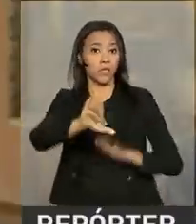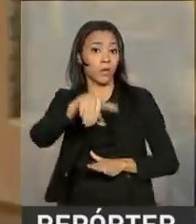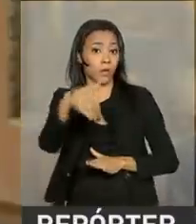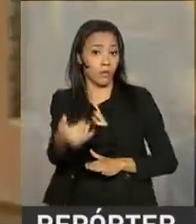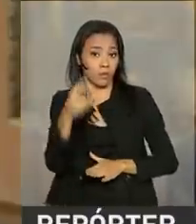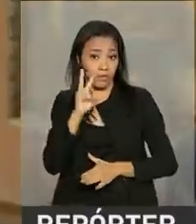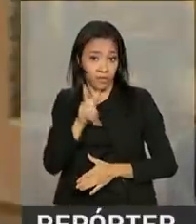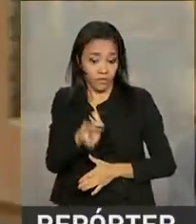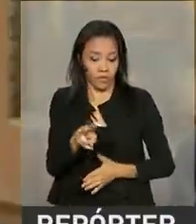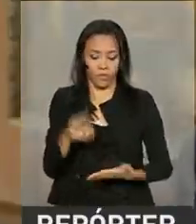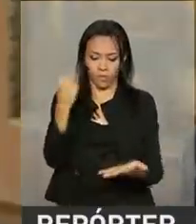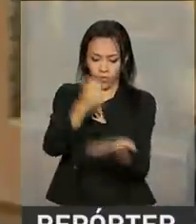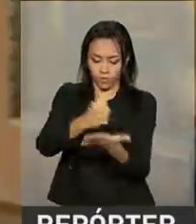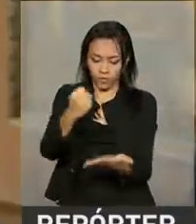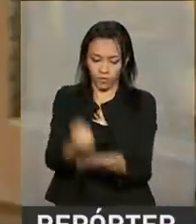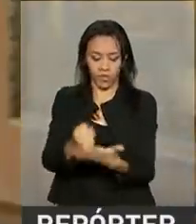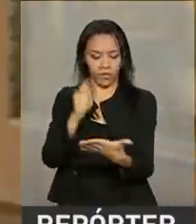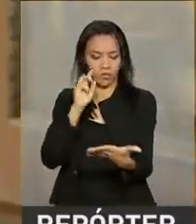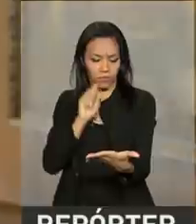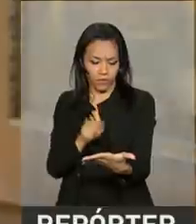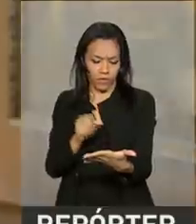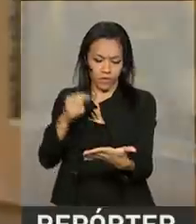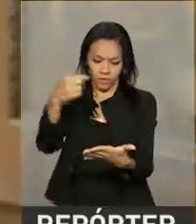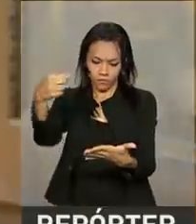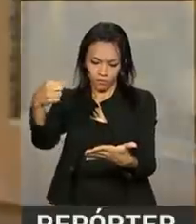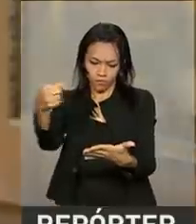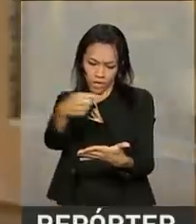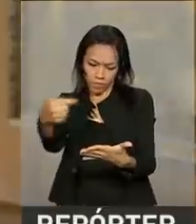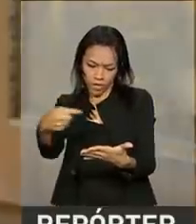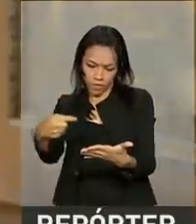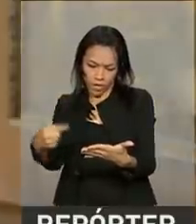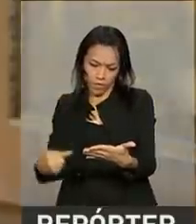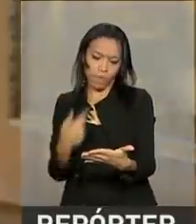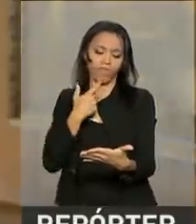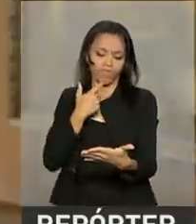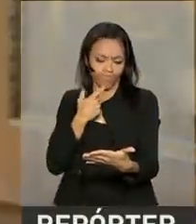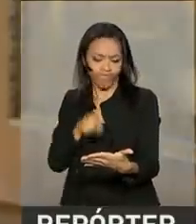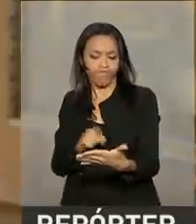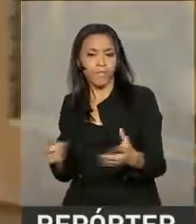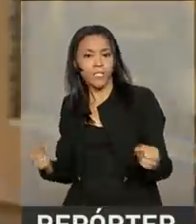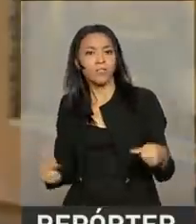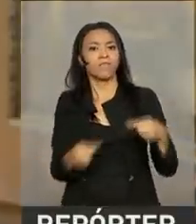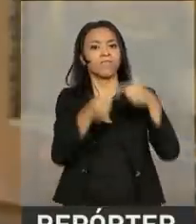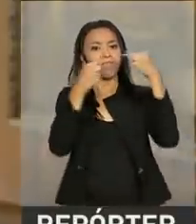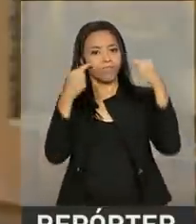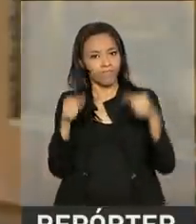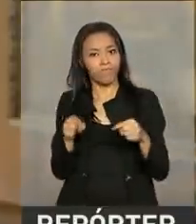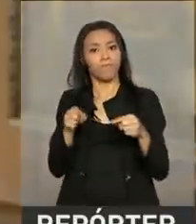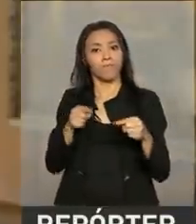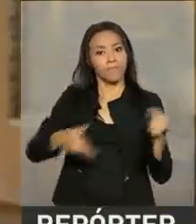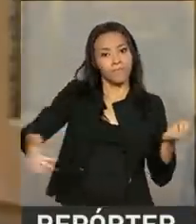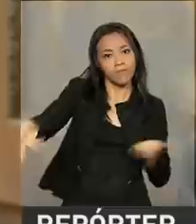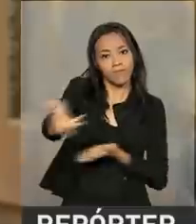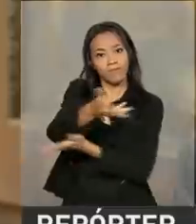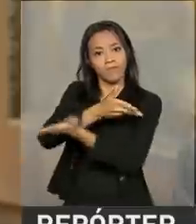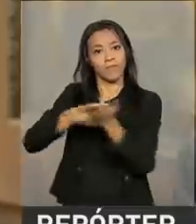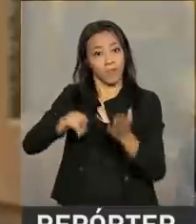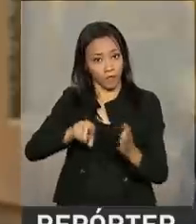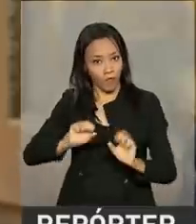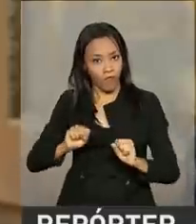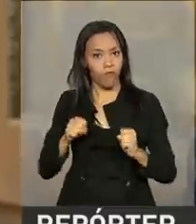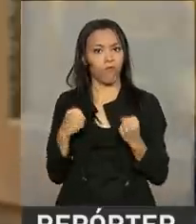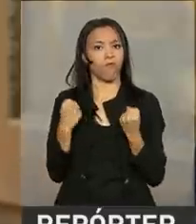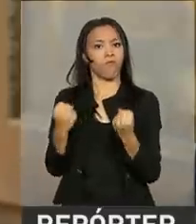convenção coletiva e pontuar alguns itens que a convenção coletiva terá força de